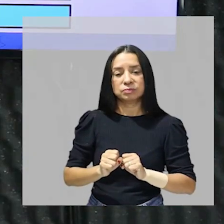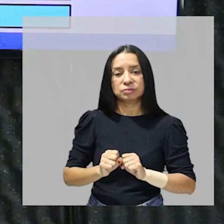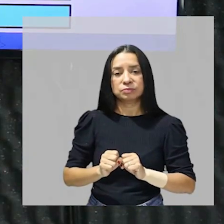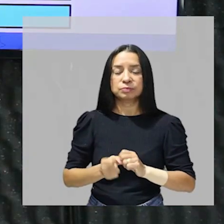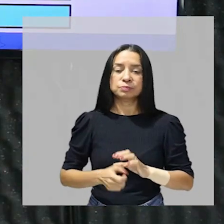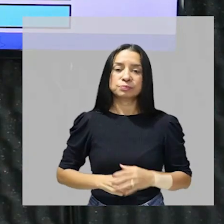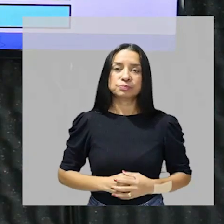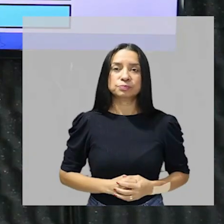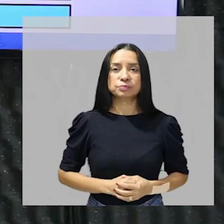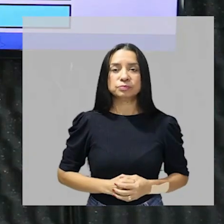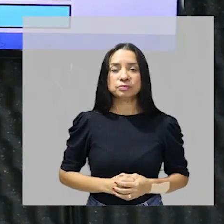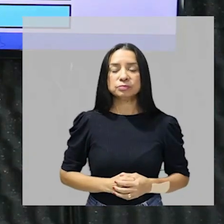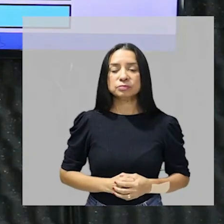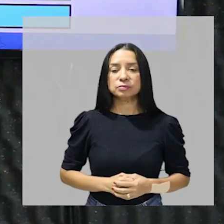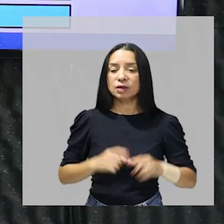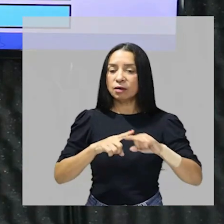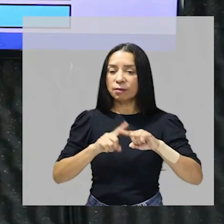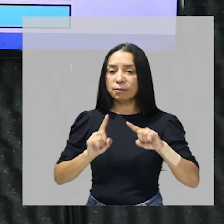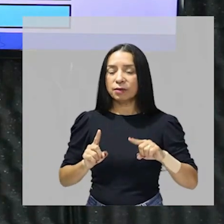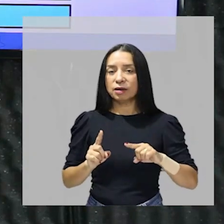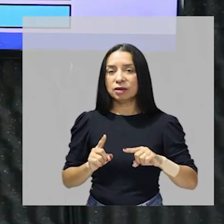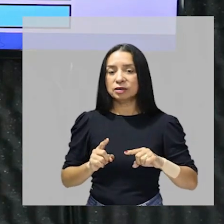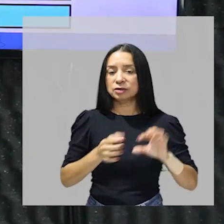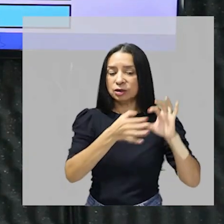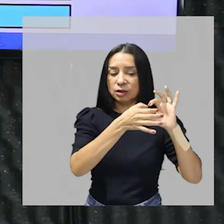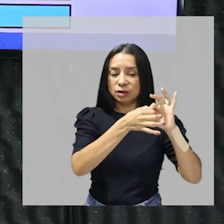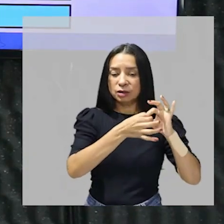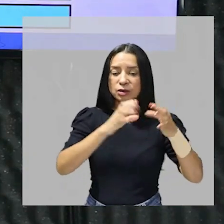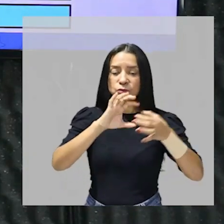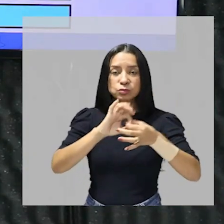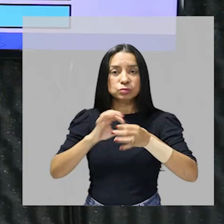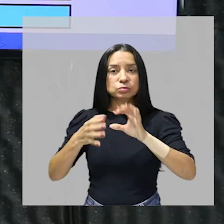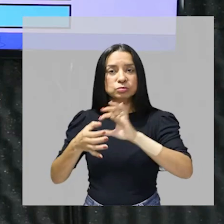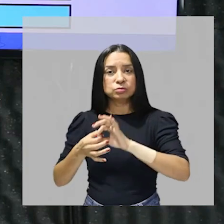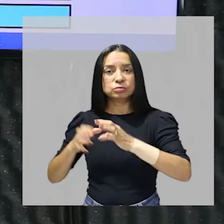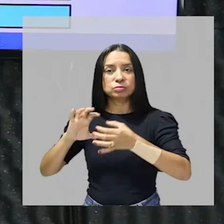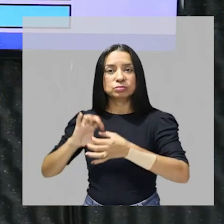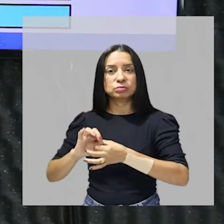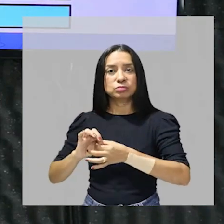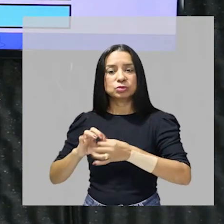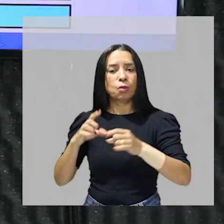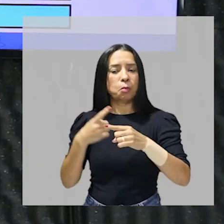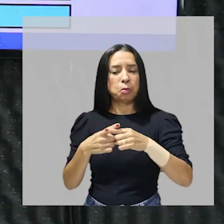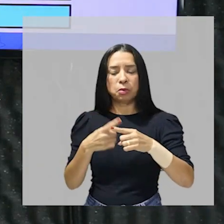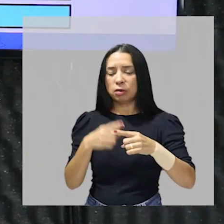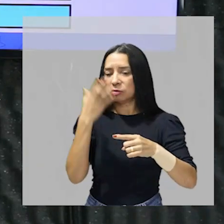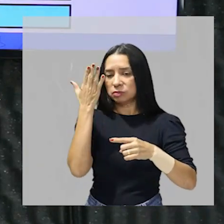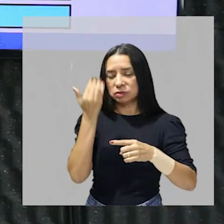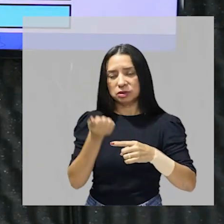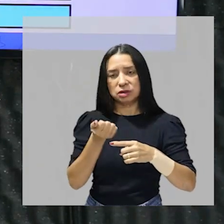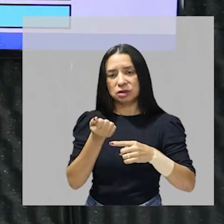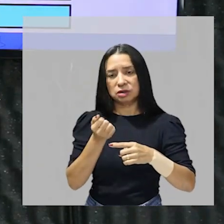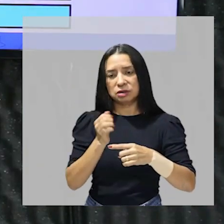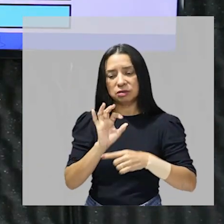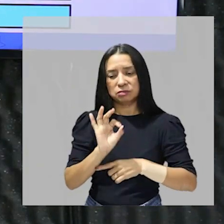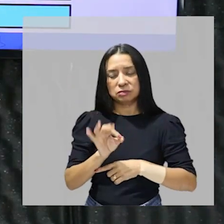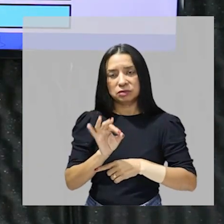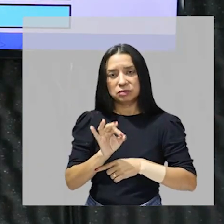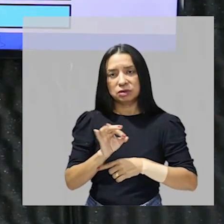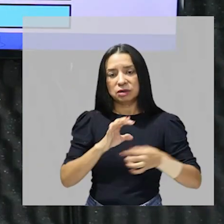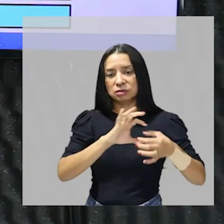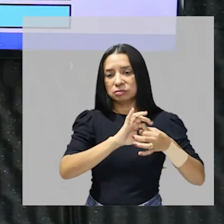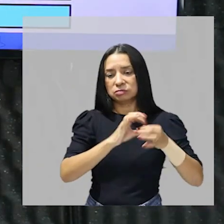ginástica rítmica. Só que nos Jogos Olímpicos, o porquê ainda não sei assim ao certo, talvez